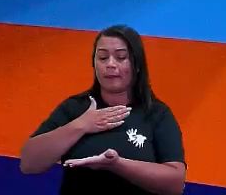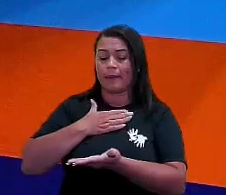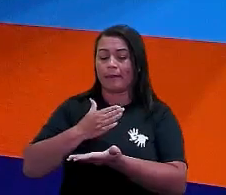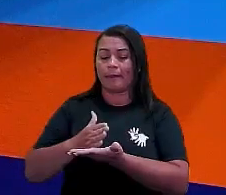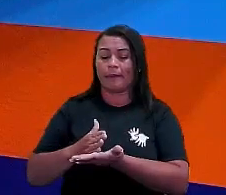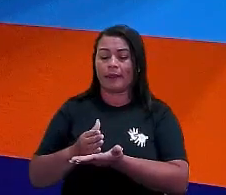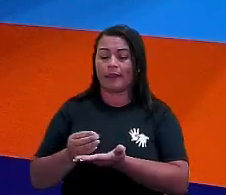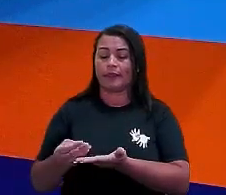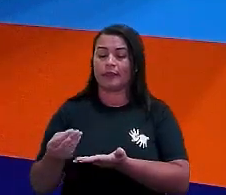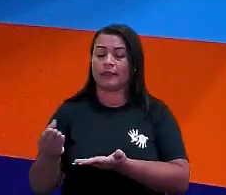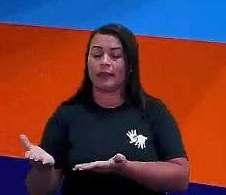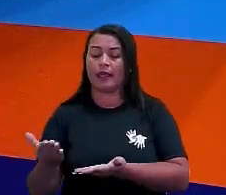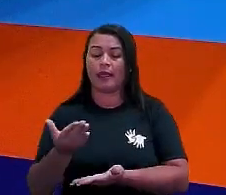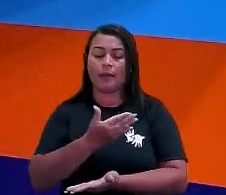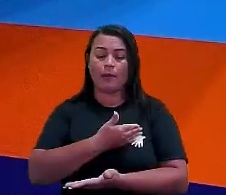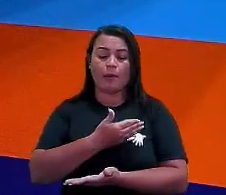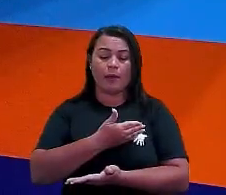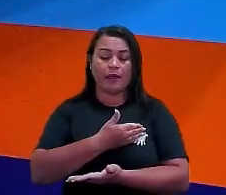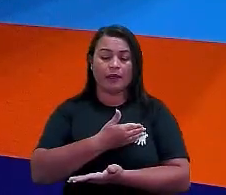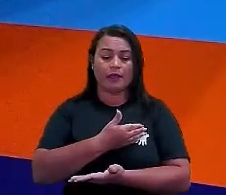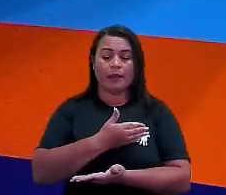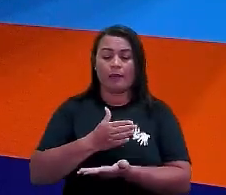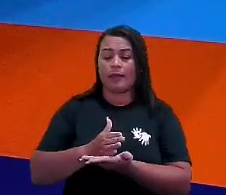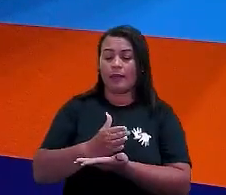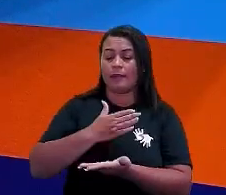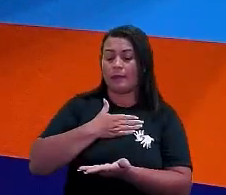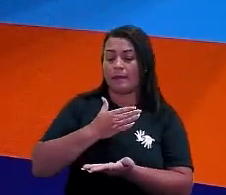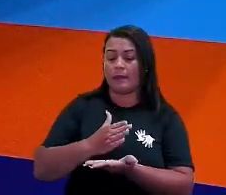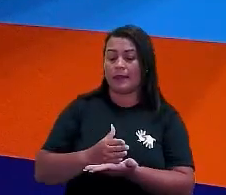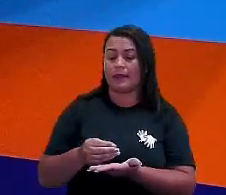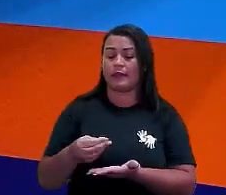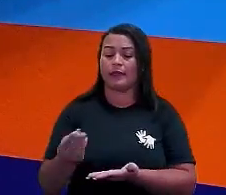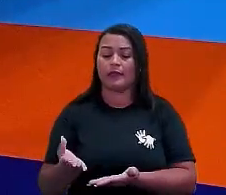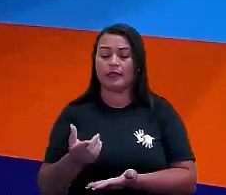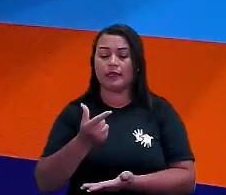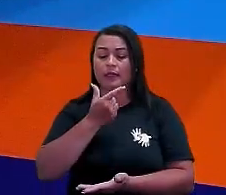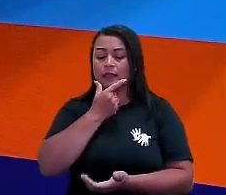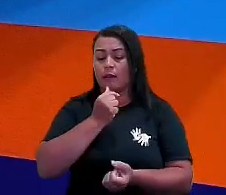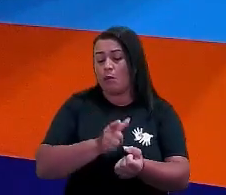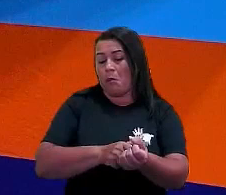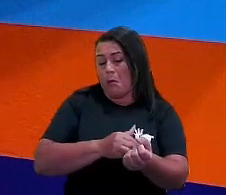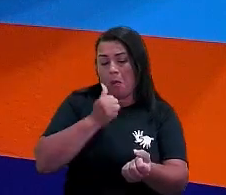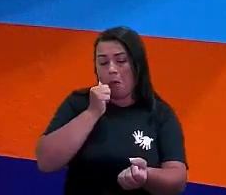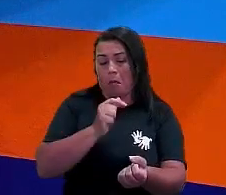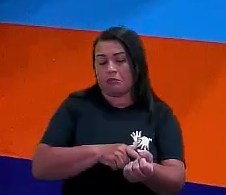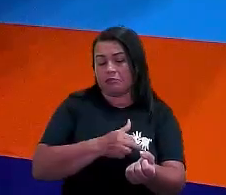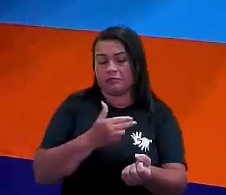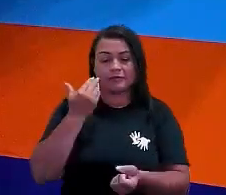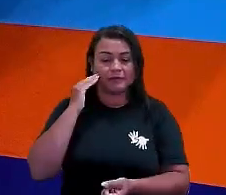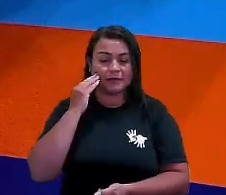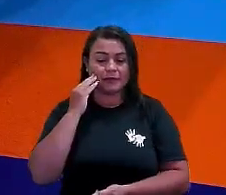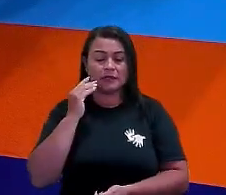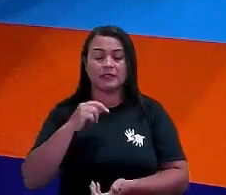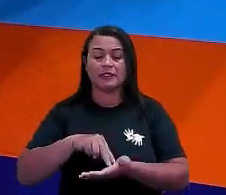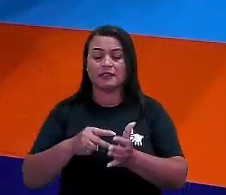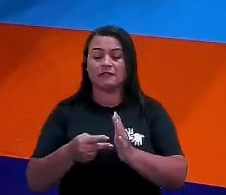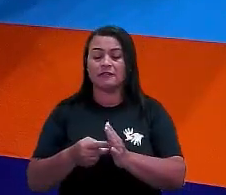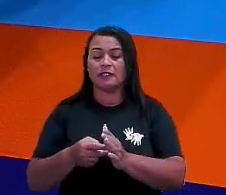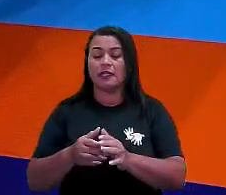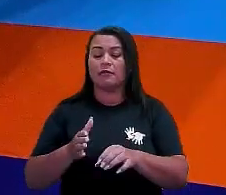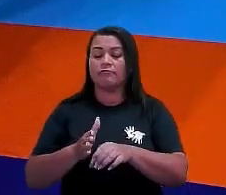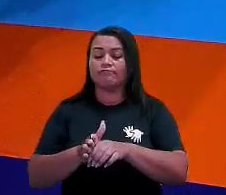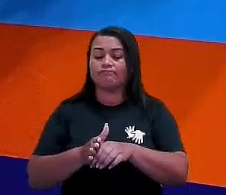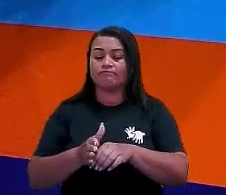para o coleguinha. Metade para mim, metade para o meu irmão. Então, metade, como mostra na figura, é dividir